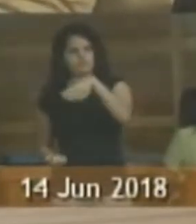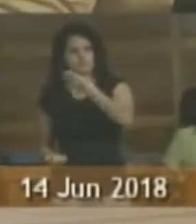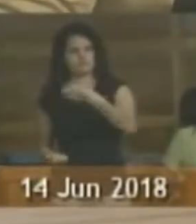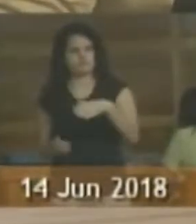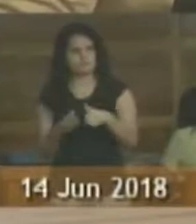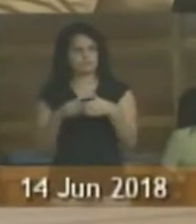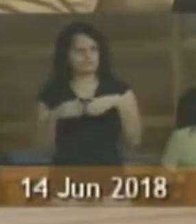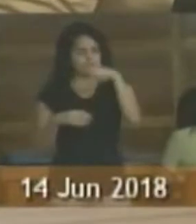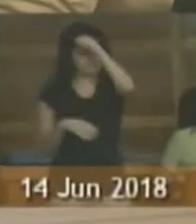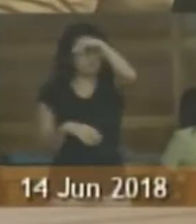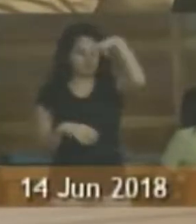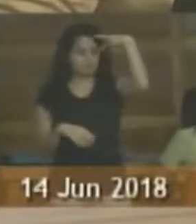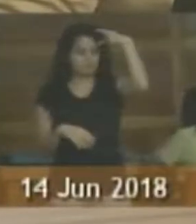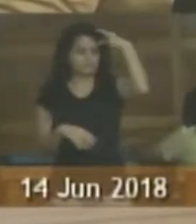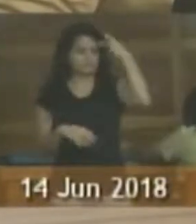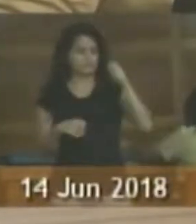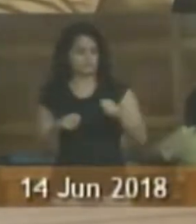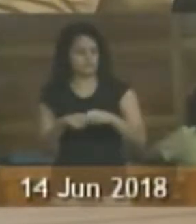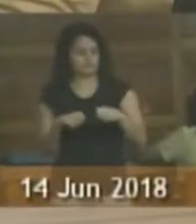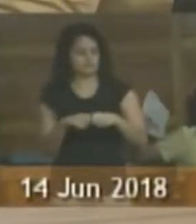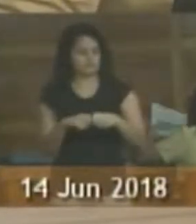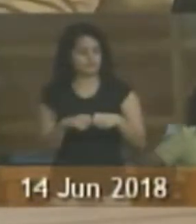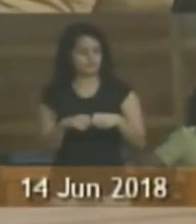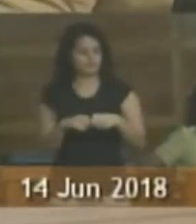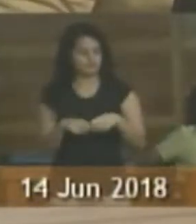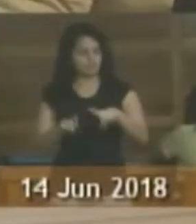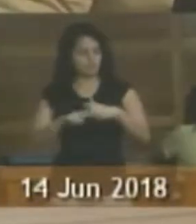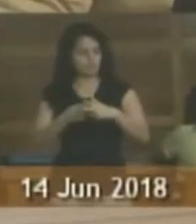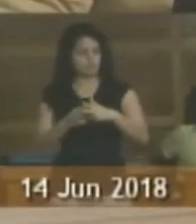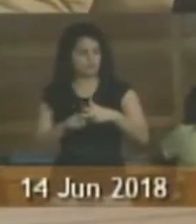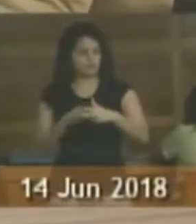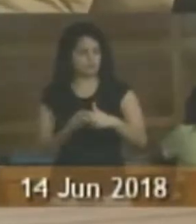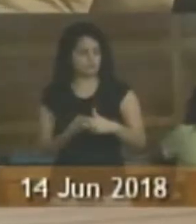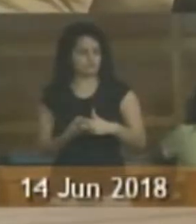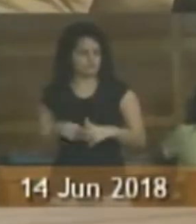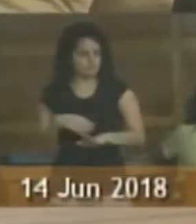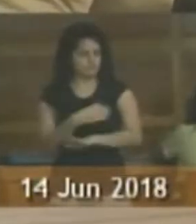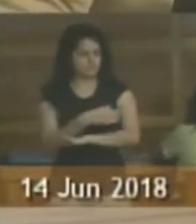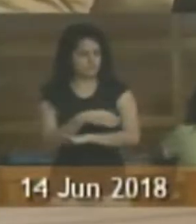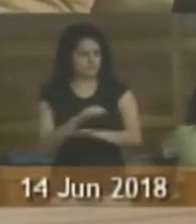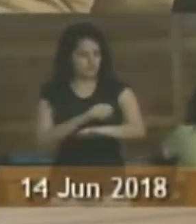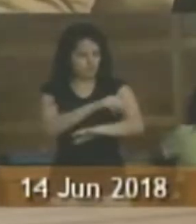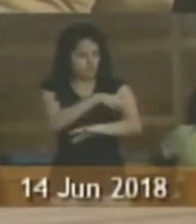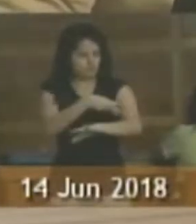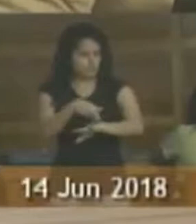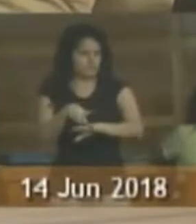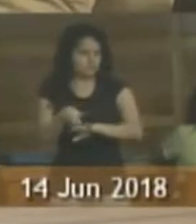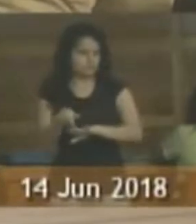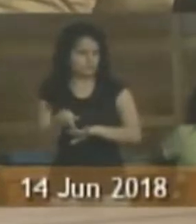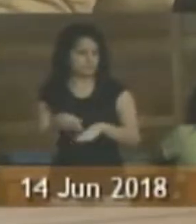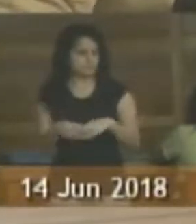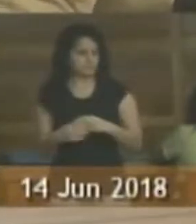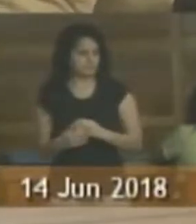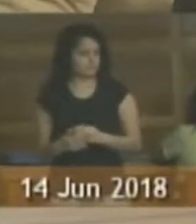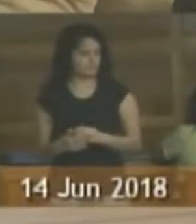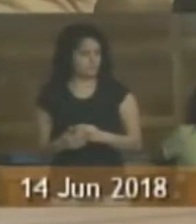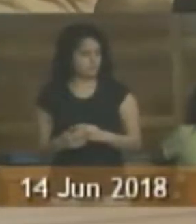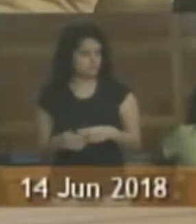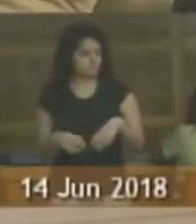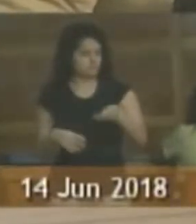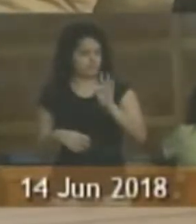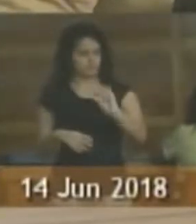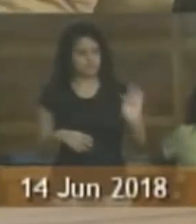Araújo, indicando ao prefeito municipal que seja realizado o reparo do meio-fio da Avenida Carlos Borges, em frente à lanchonete Raves, bairro